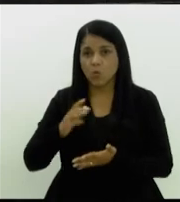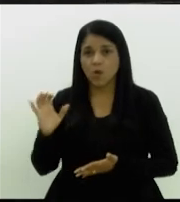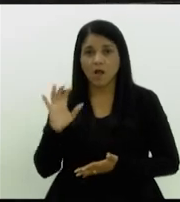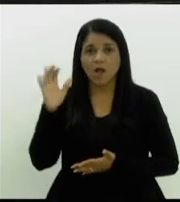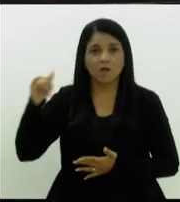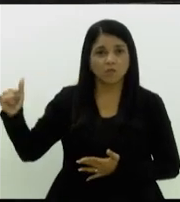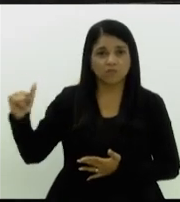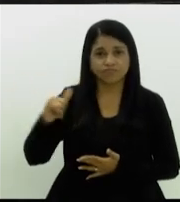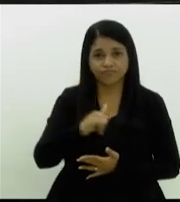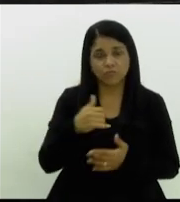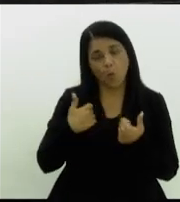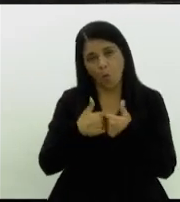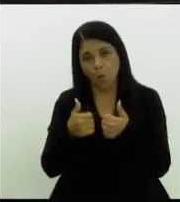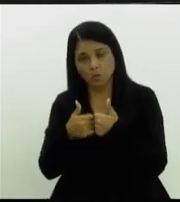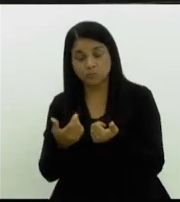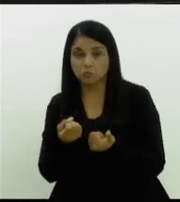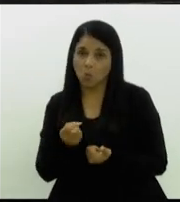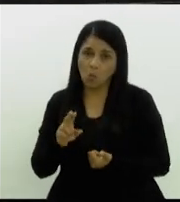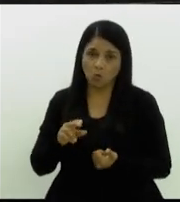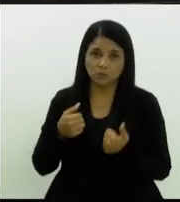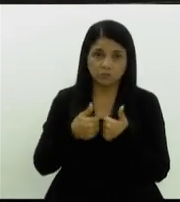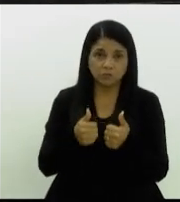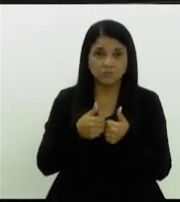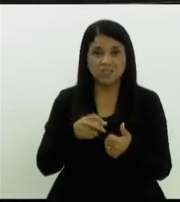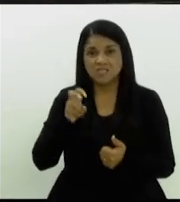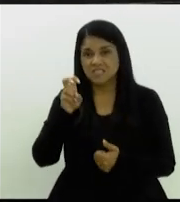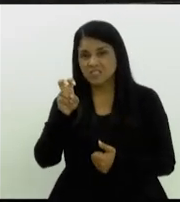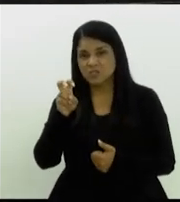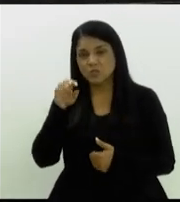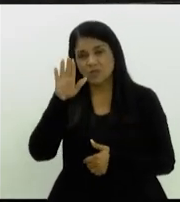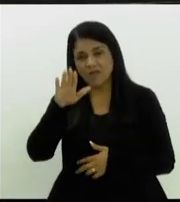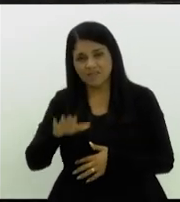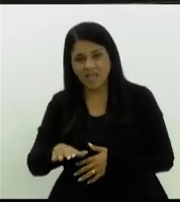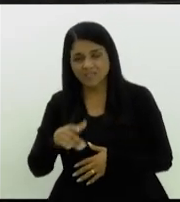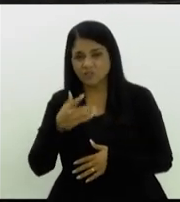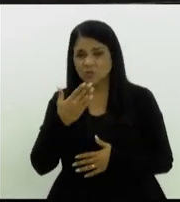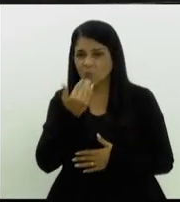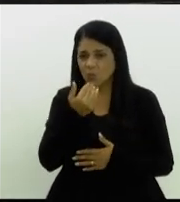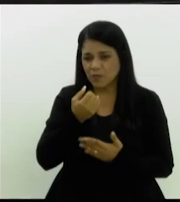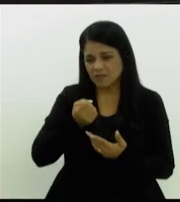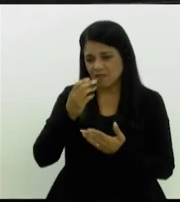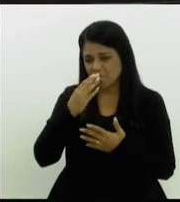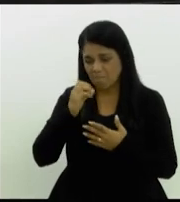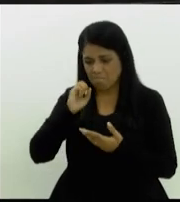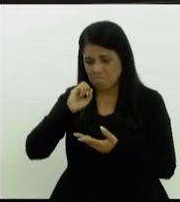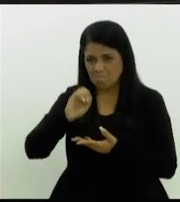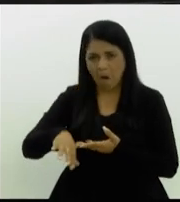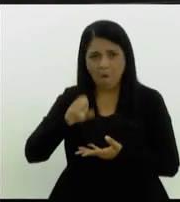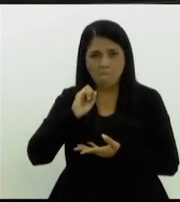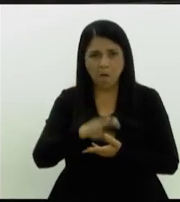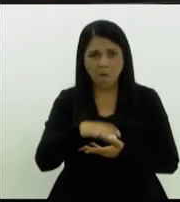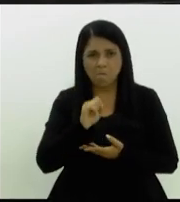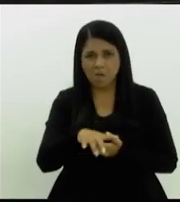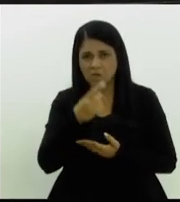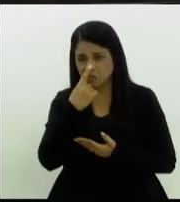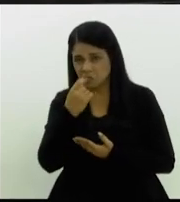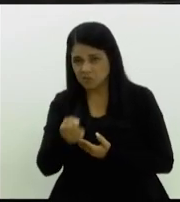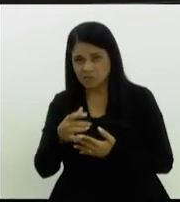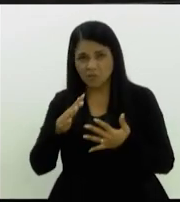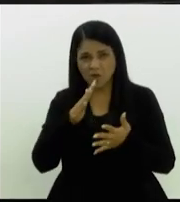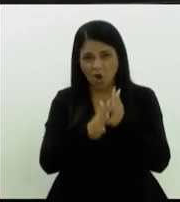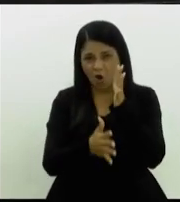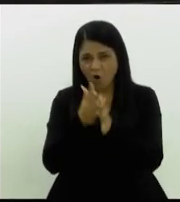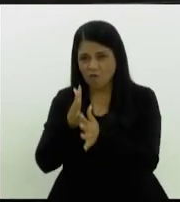cena de guerra às 5 da tarde, de diversas comidas jogadas e estragadas depois da confusão que aqueles